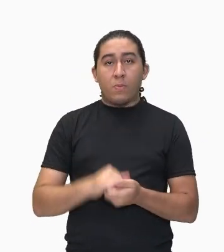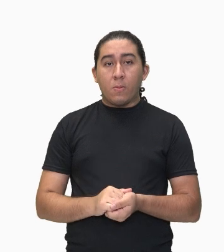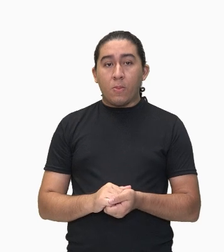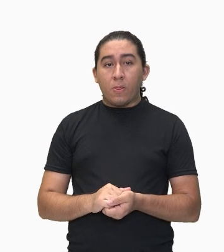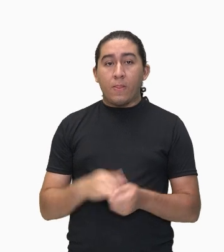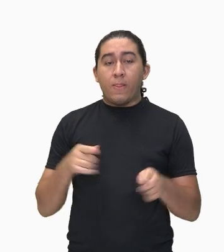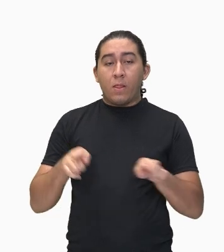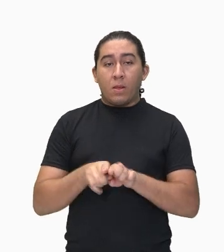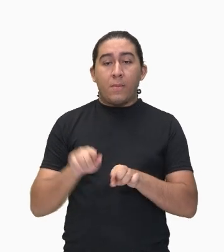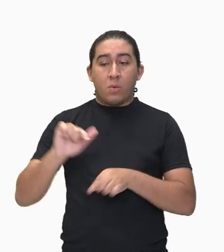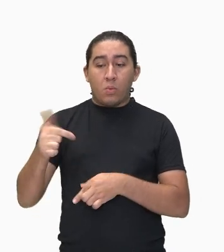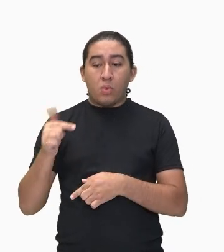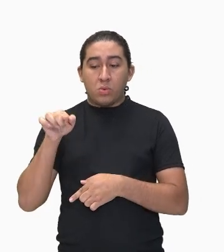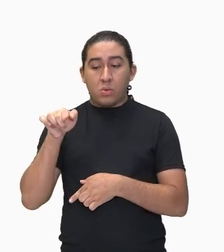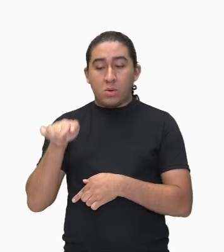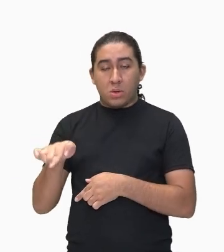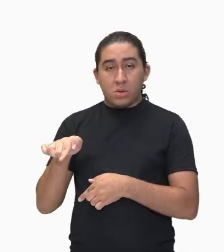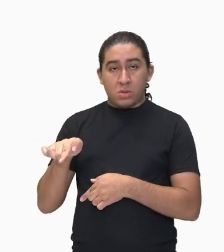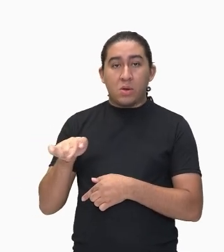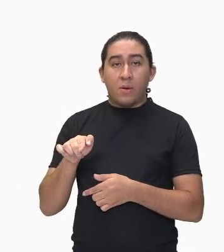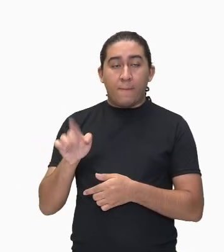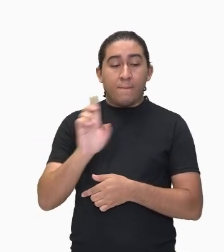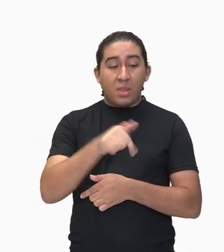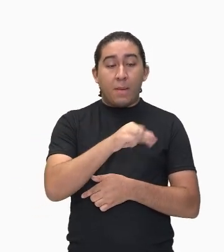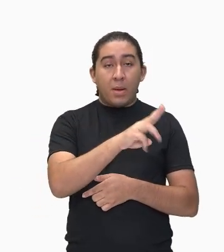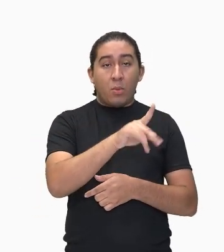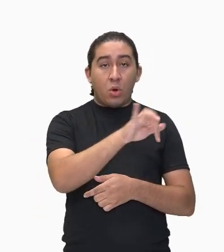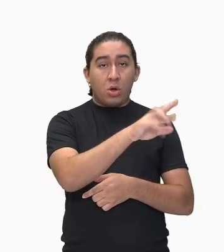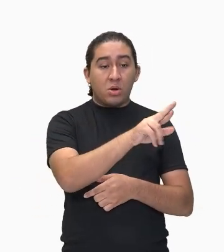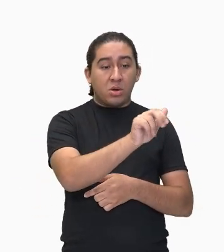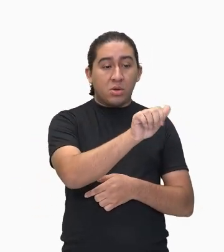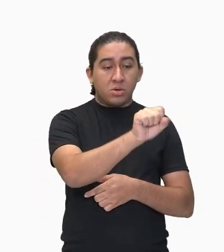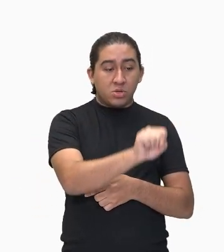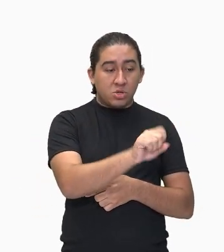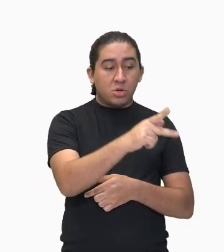a Memórias Póstumas de Brás Cubas. E a Memórias